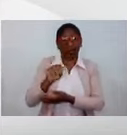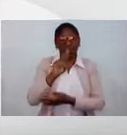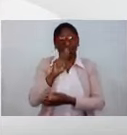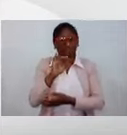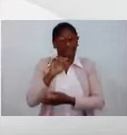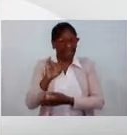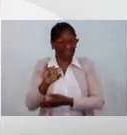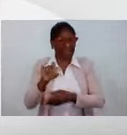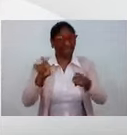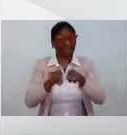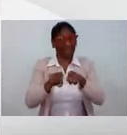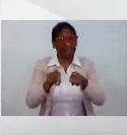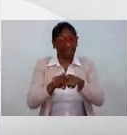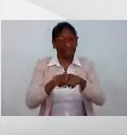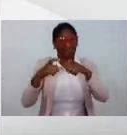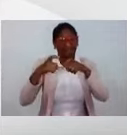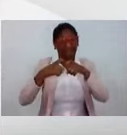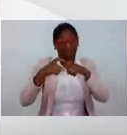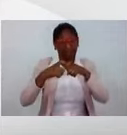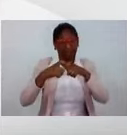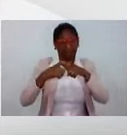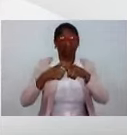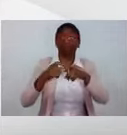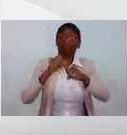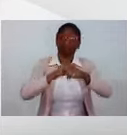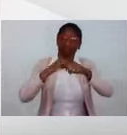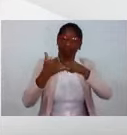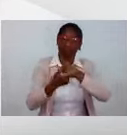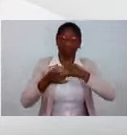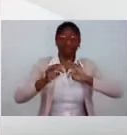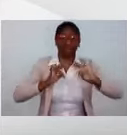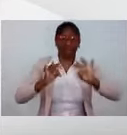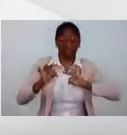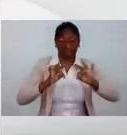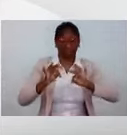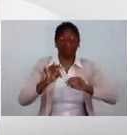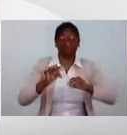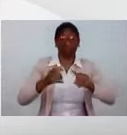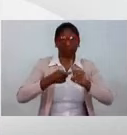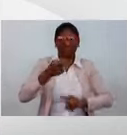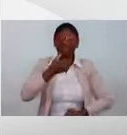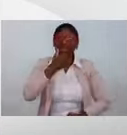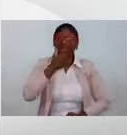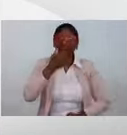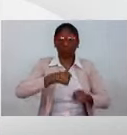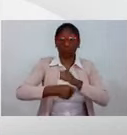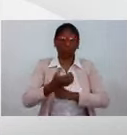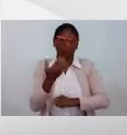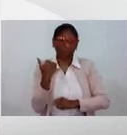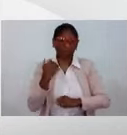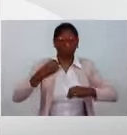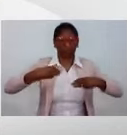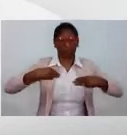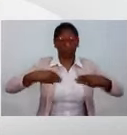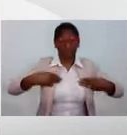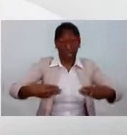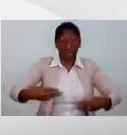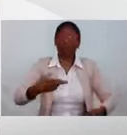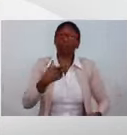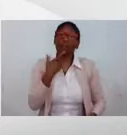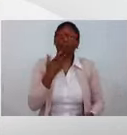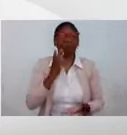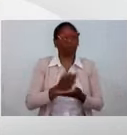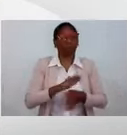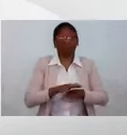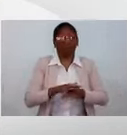custeio diferenciado, para o tratamento da Covid, e em dezembro do ano passado, salientando, o Ministério anunciou que deixaria de custear